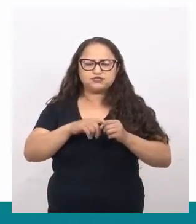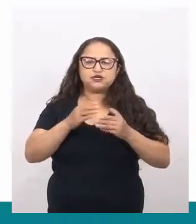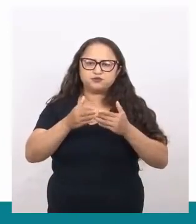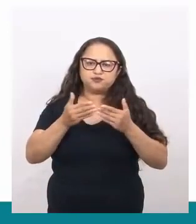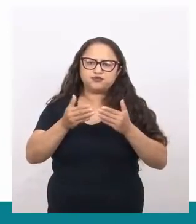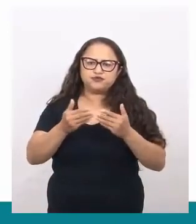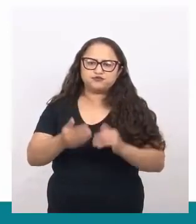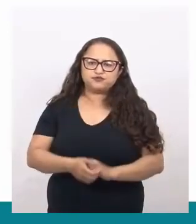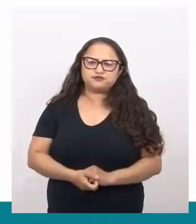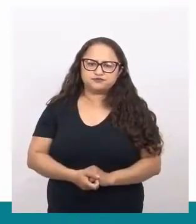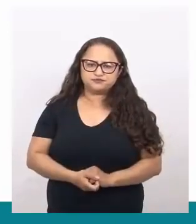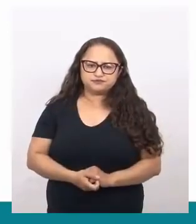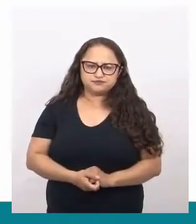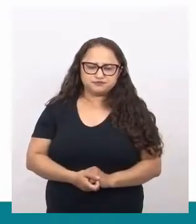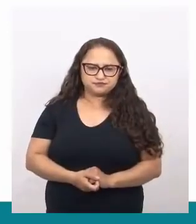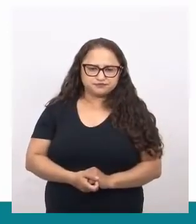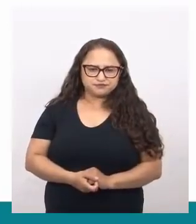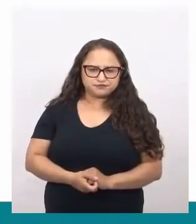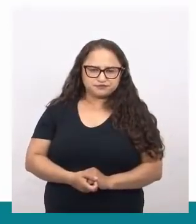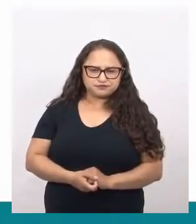pode voltar, acho que um slide.